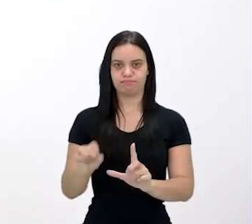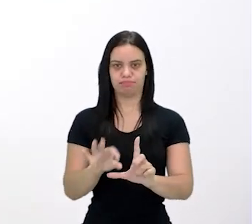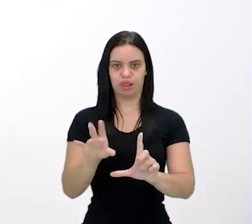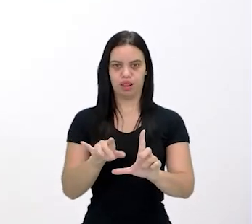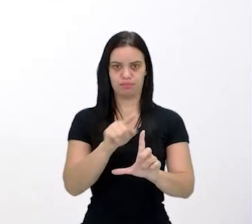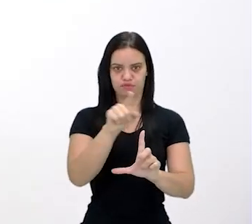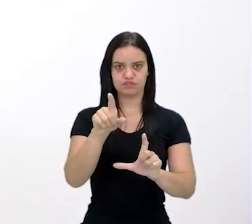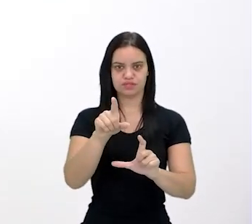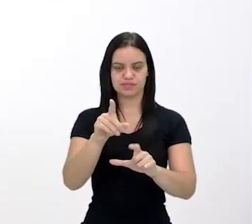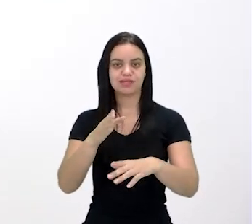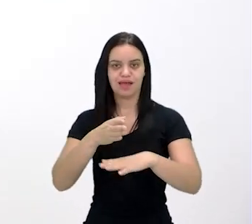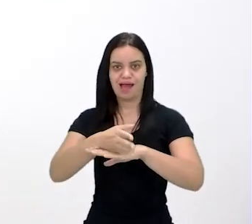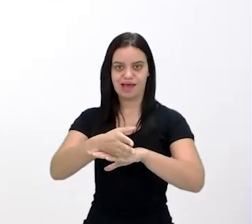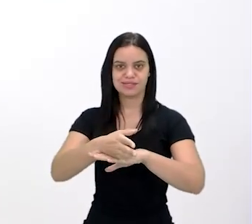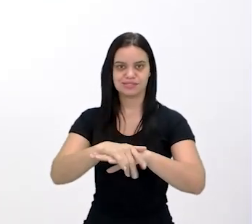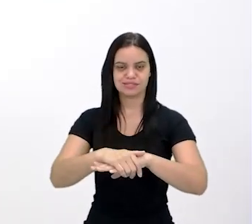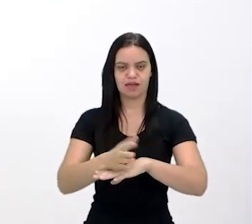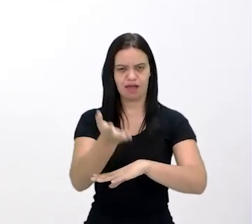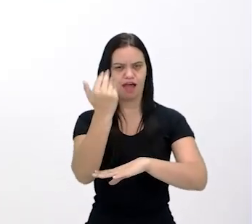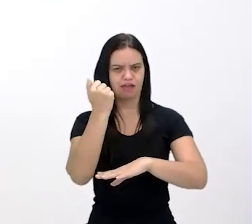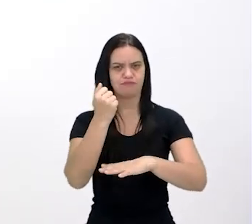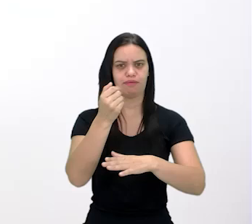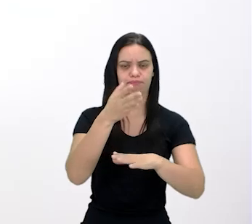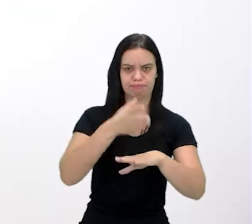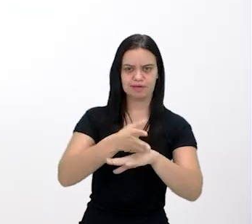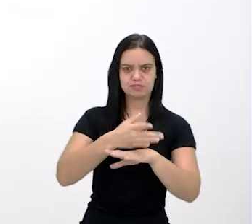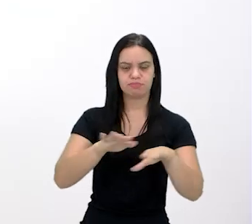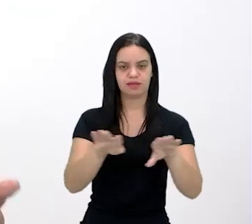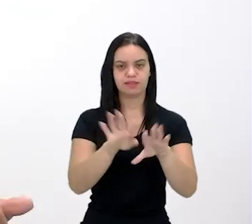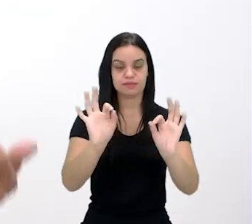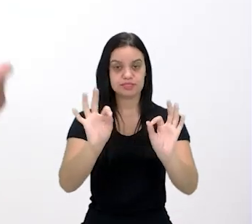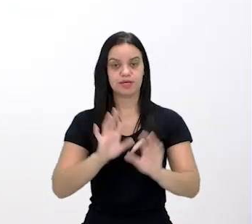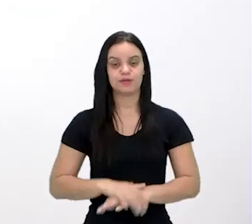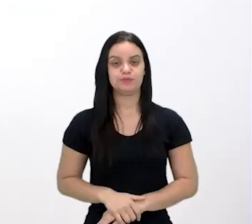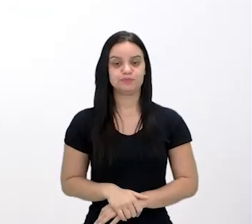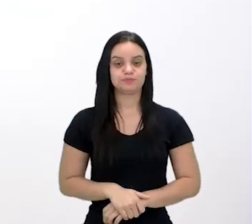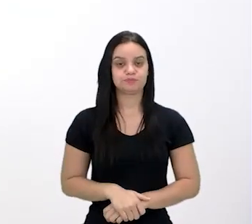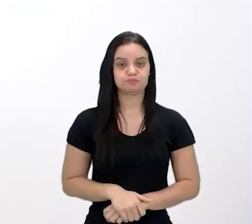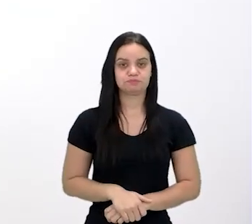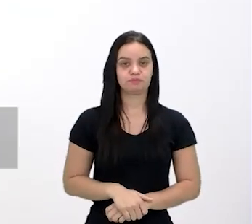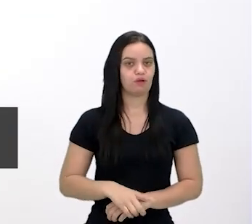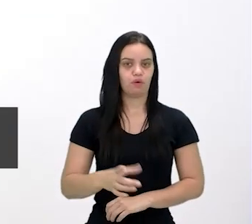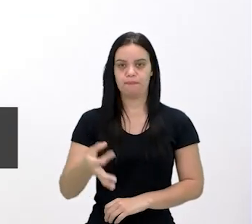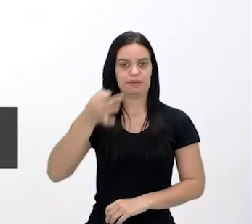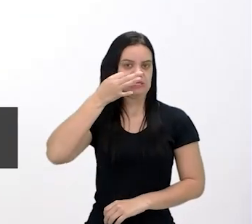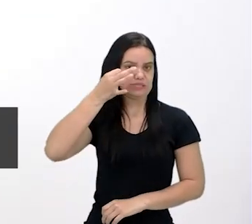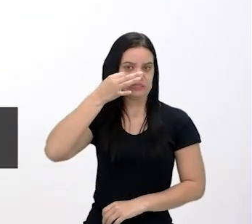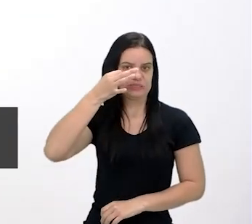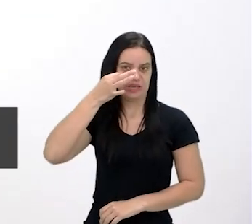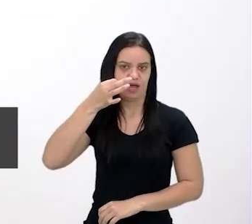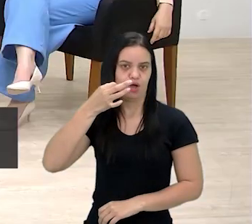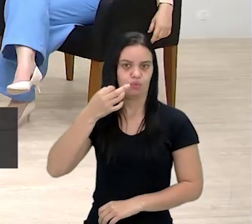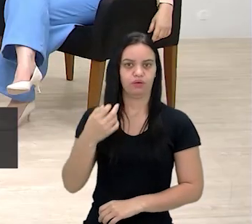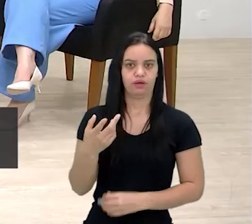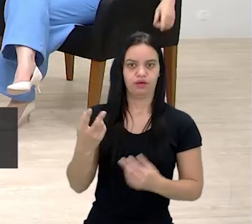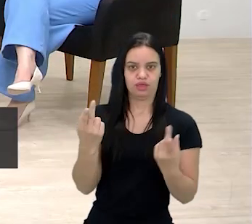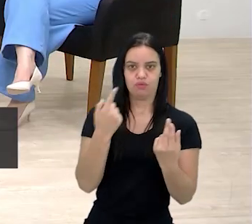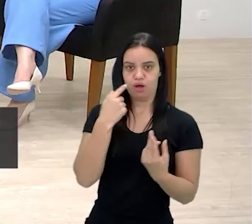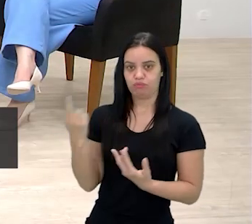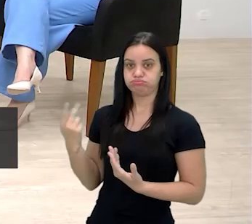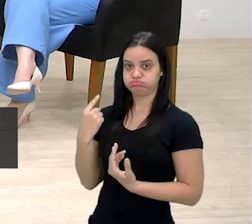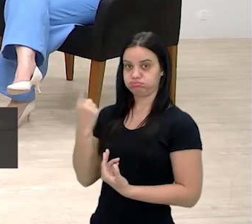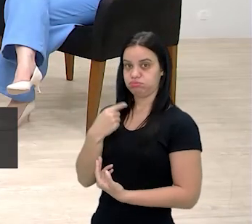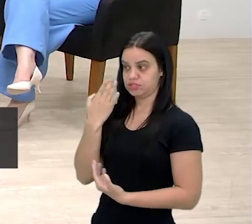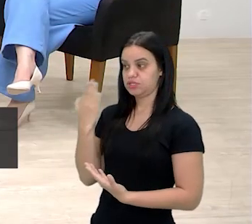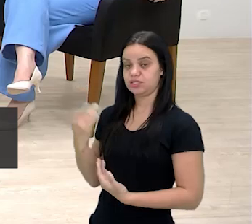vocês já se inscreverem, para participarem com a gente aqui, tá? Ou presencialmente, como o Bessânia está aqui participando